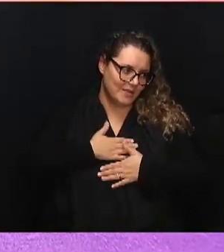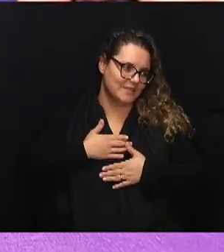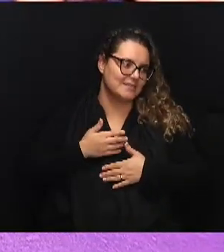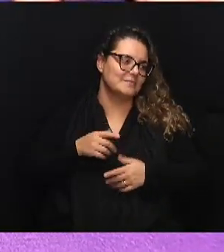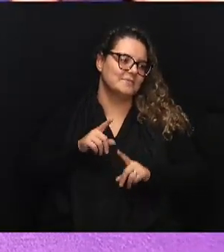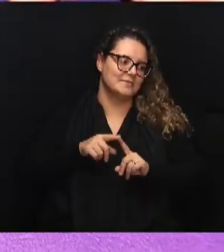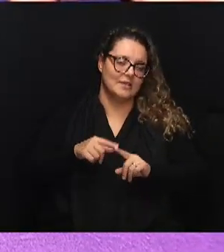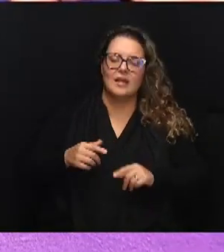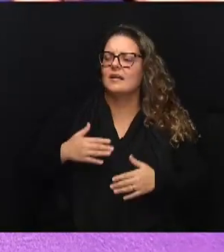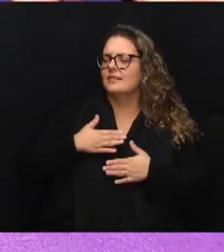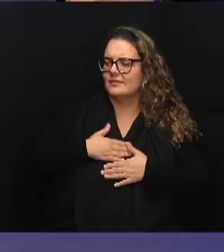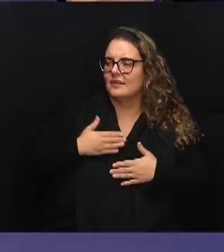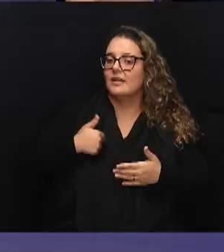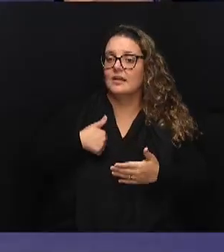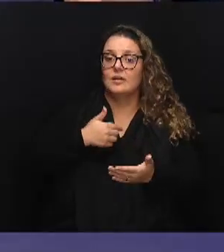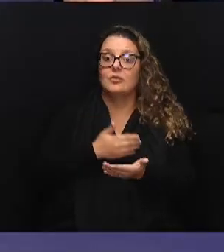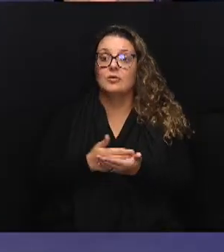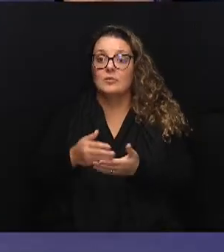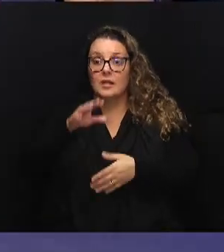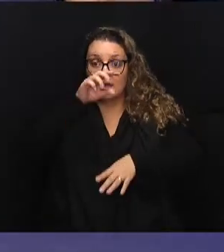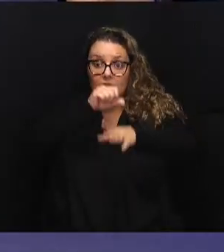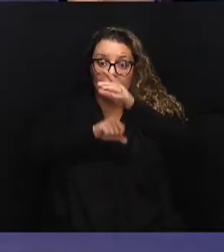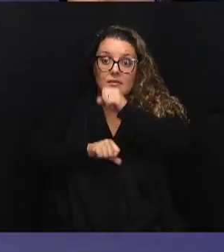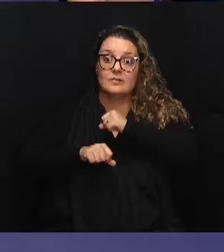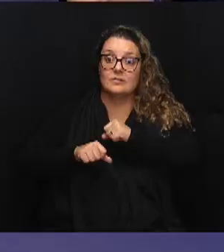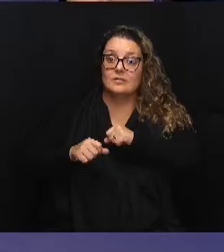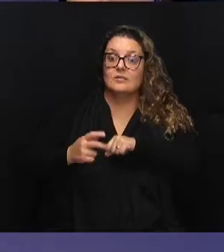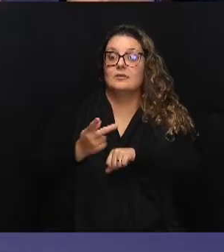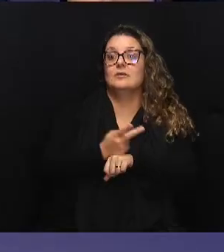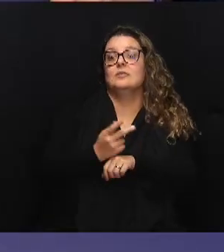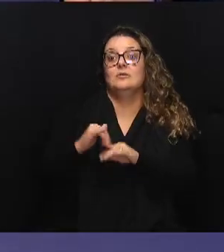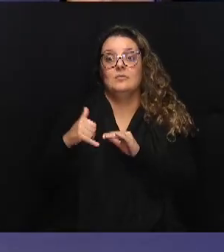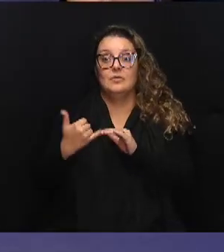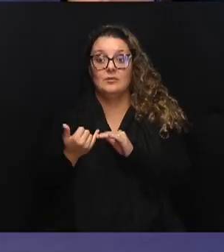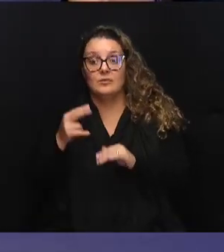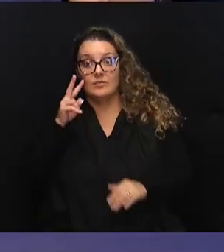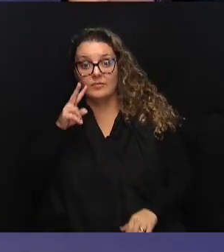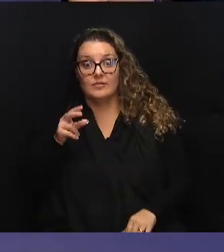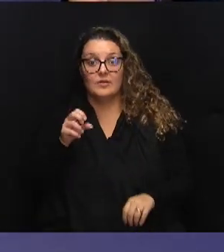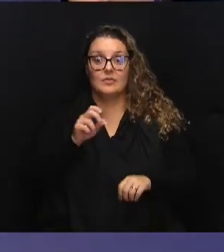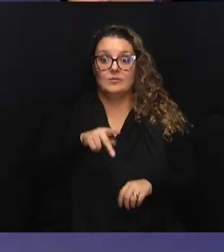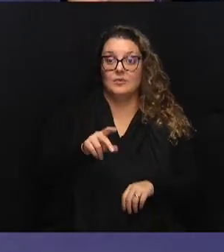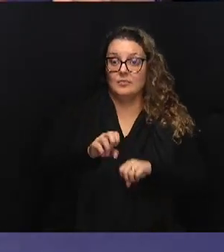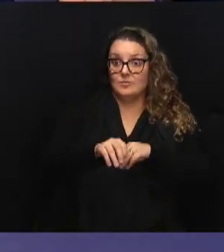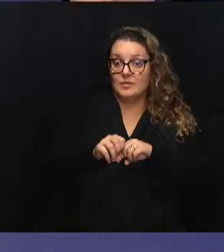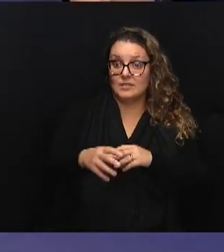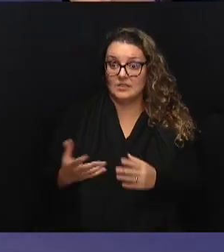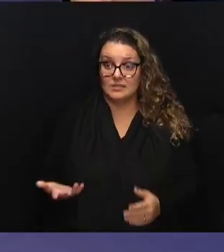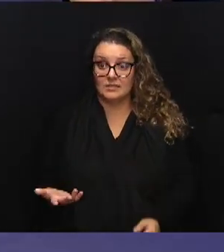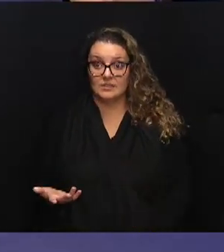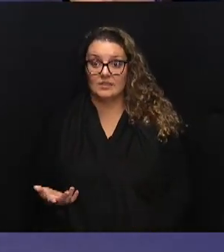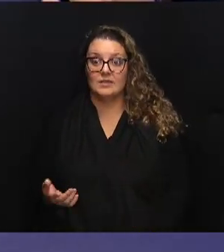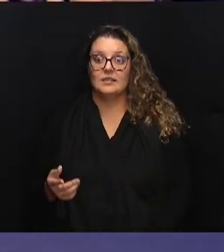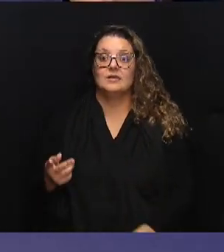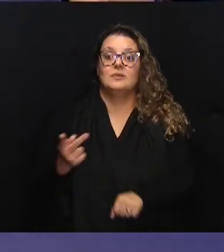peguei gosto, aí foi quando eu comecei a aprender, aí comecei a ir atrás no YouTube, né? Comecei a ver uns professores falando no YouTube. Aí eu